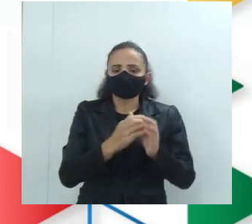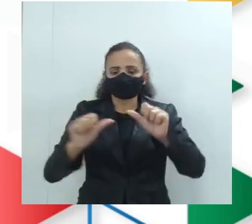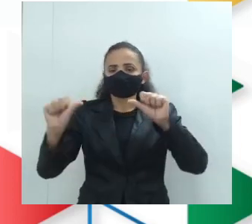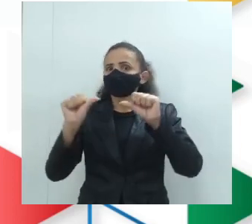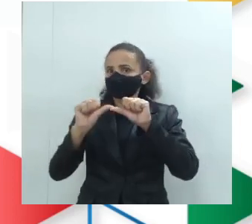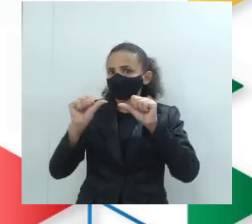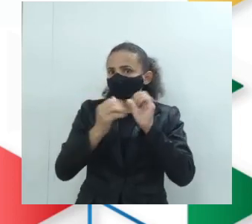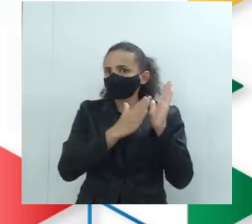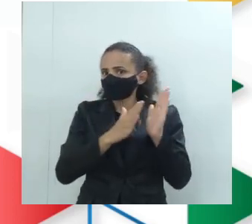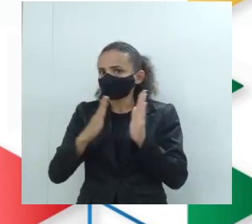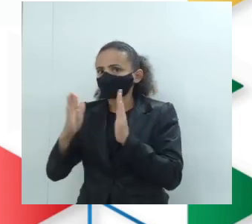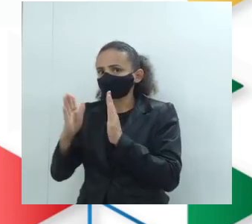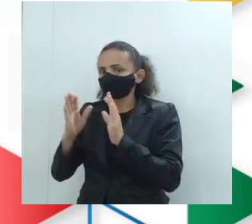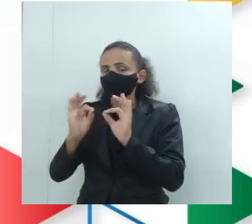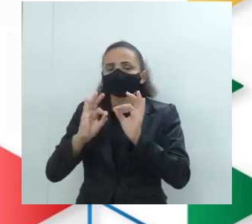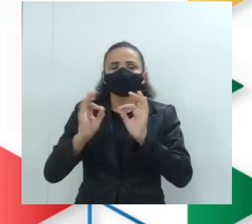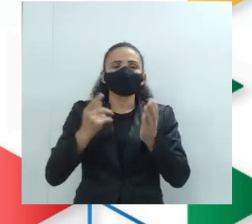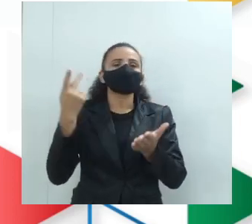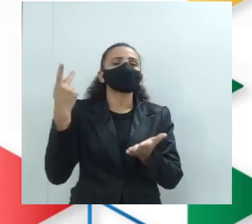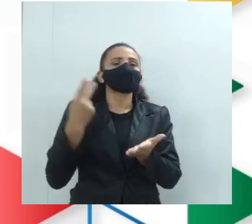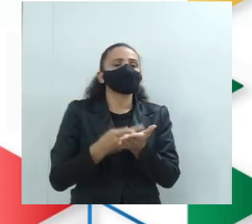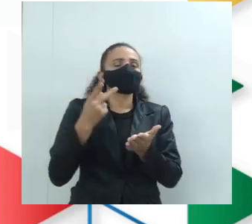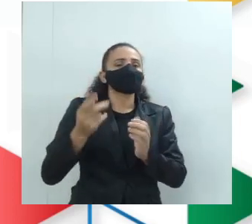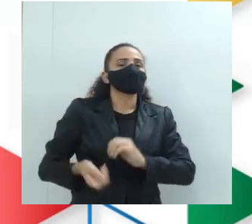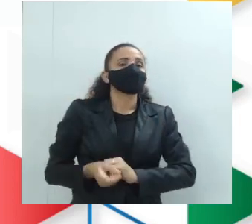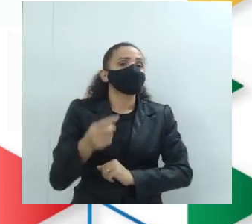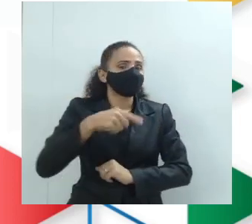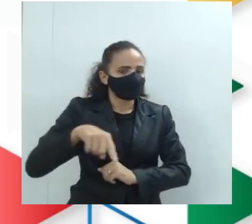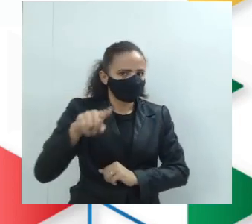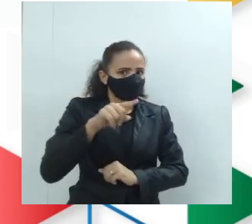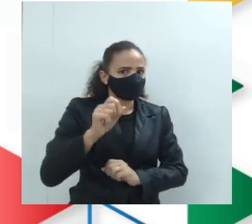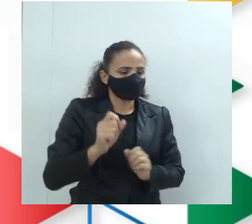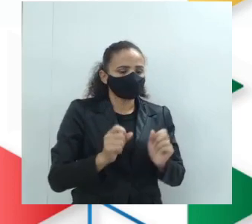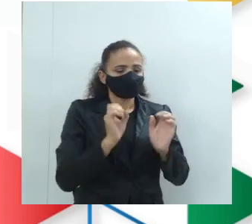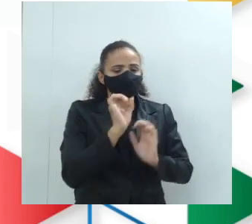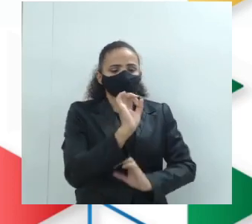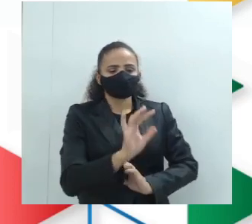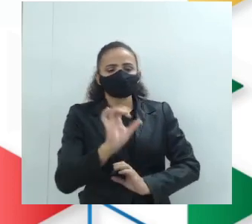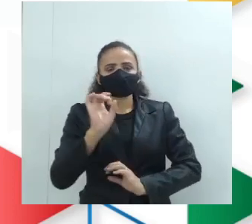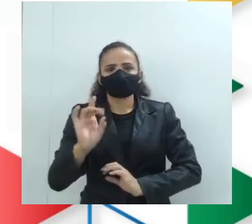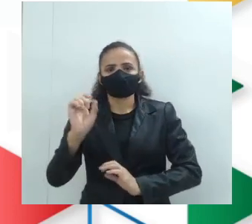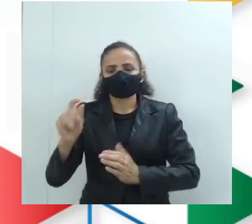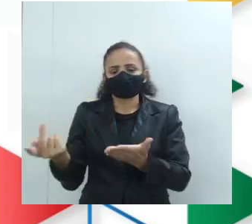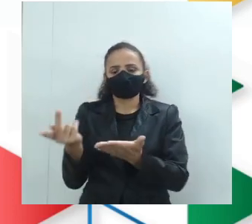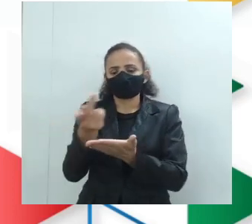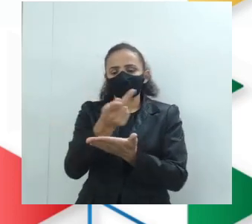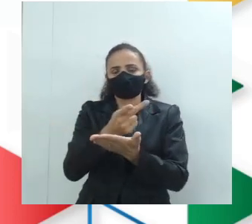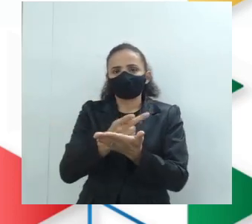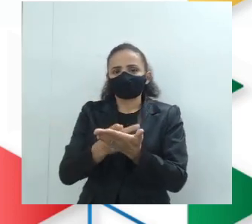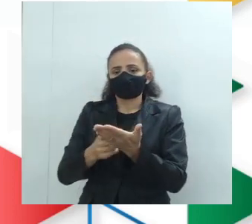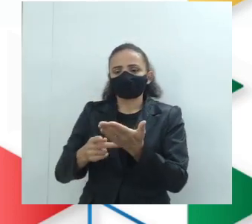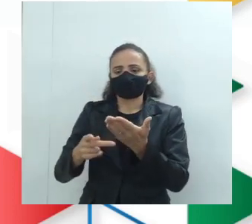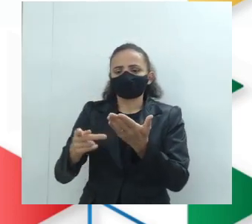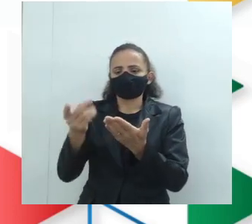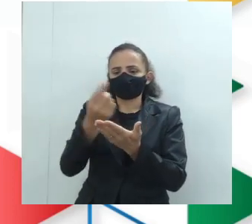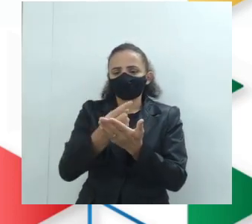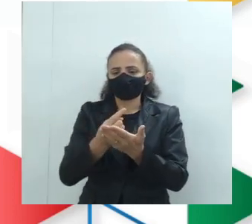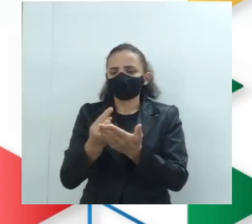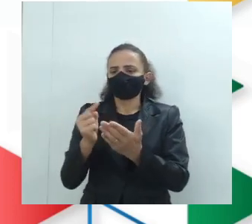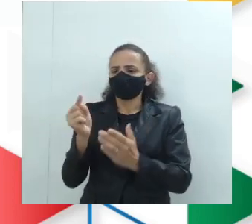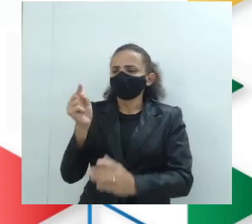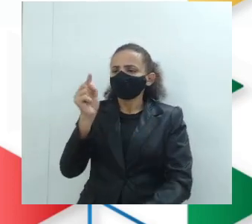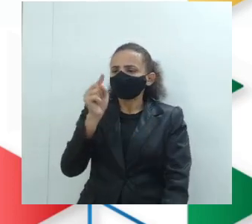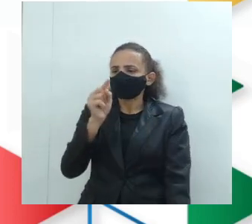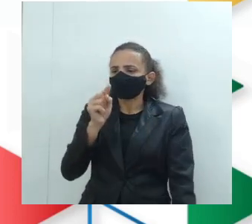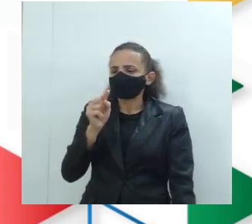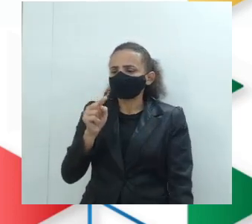de rotação, ela vai acontecer porque cada ponto da figura é rotacionado, ela gira,